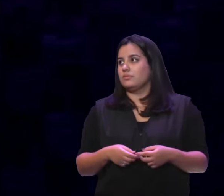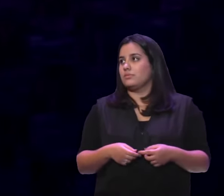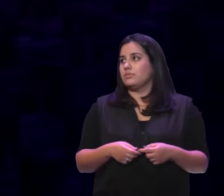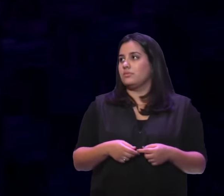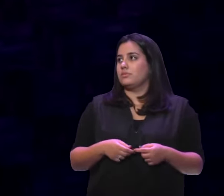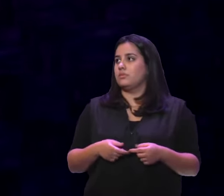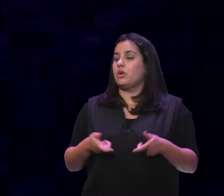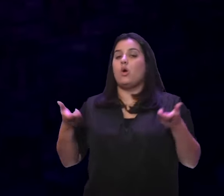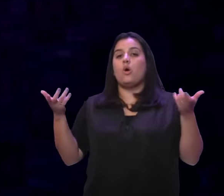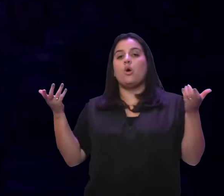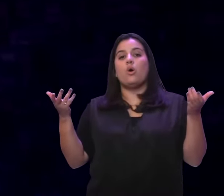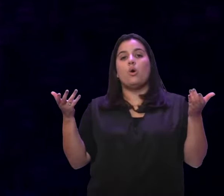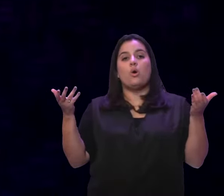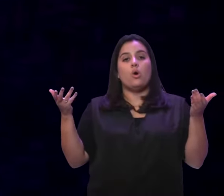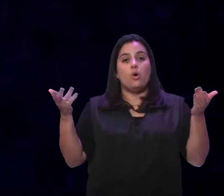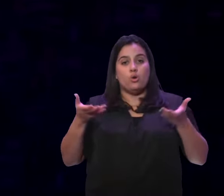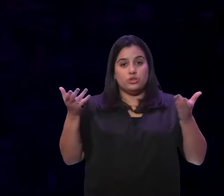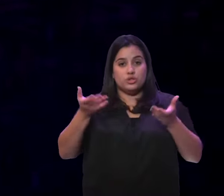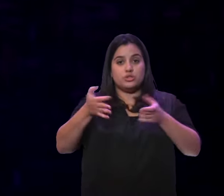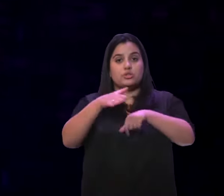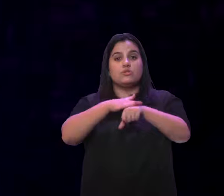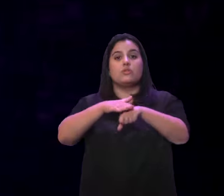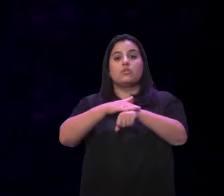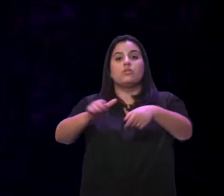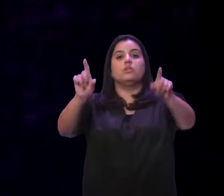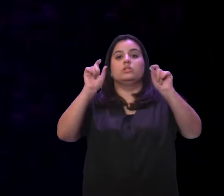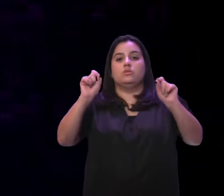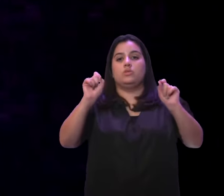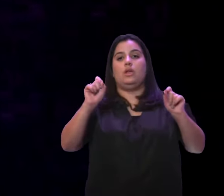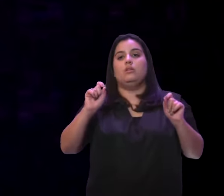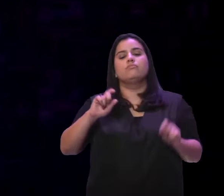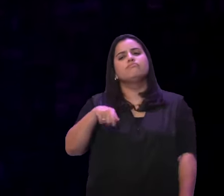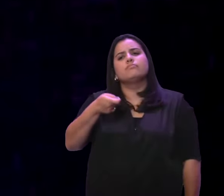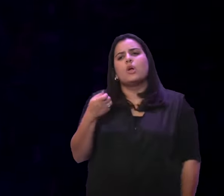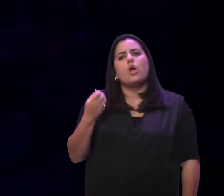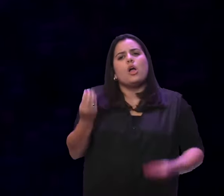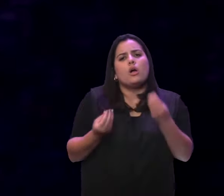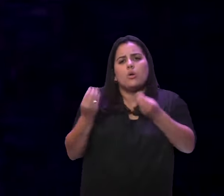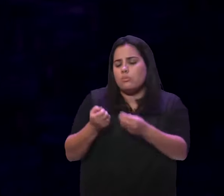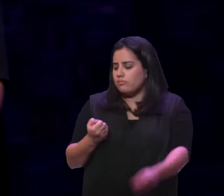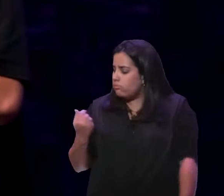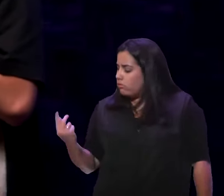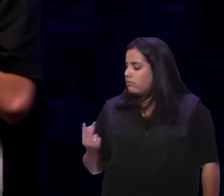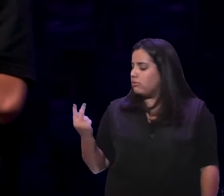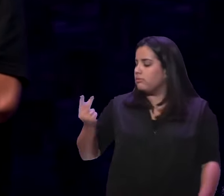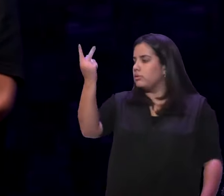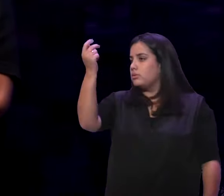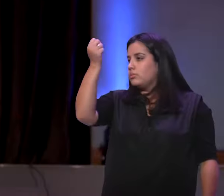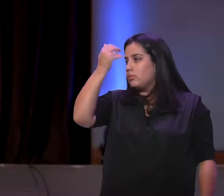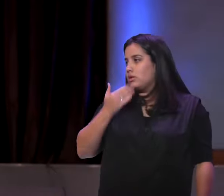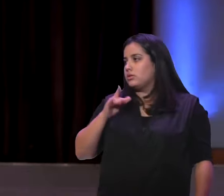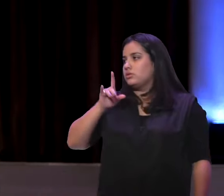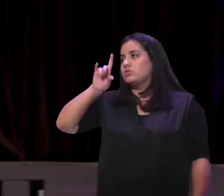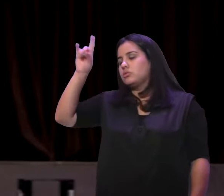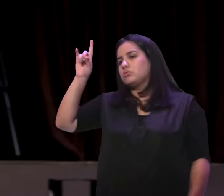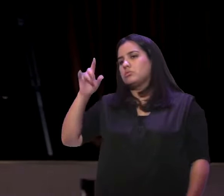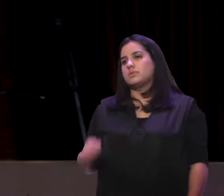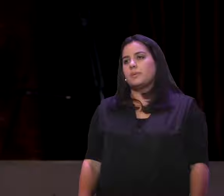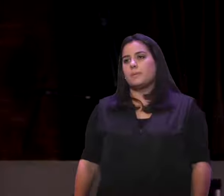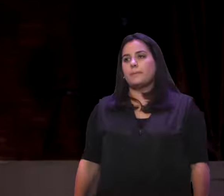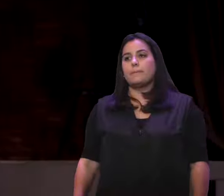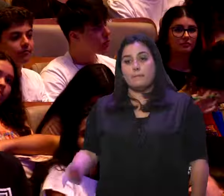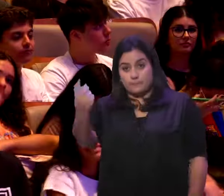vai conversar sobre valorizar a presença de Deus. Quantos querem valorizar a presença de